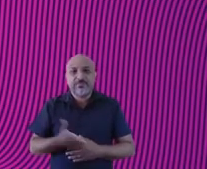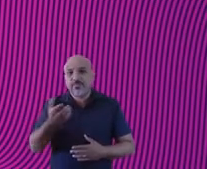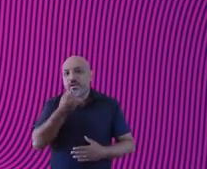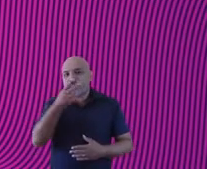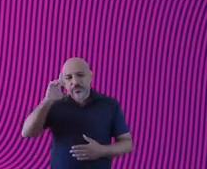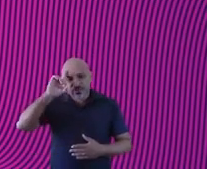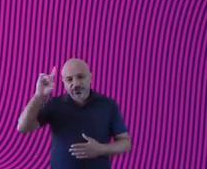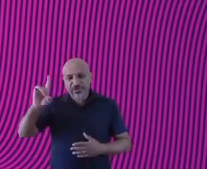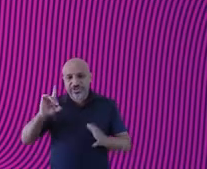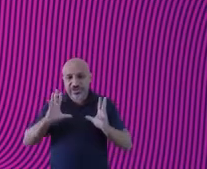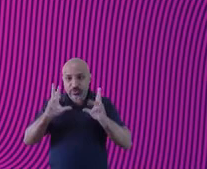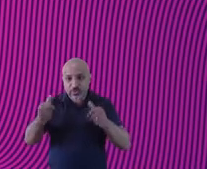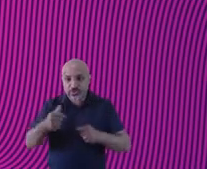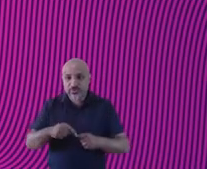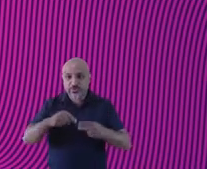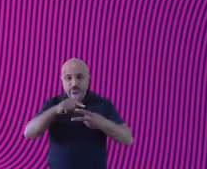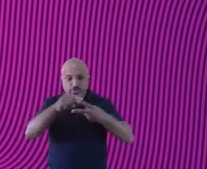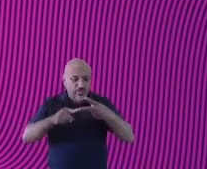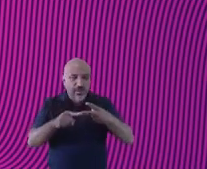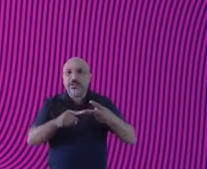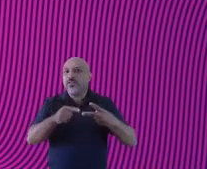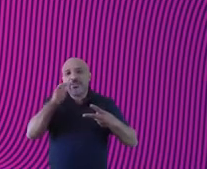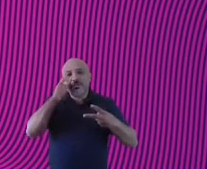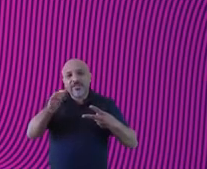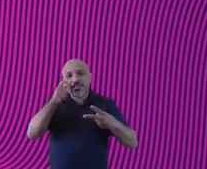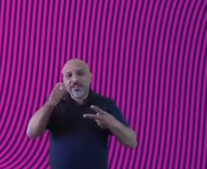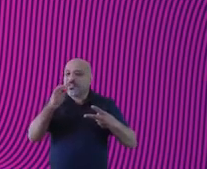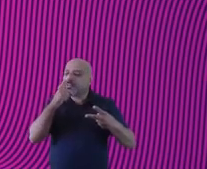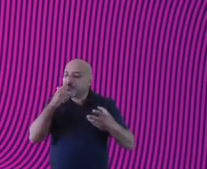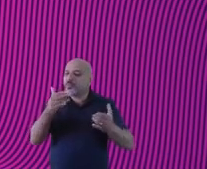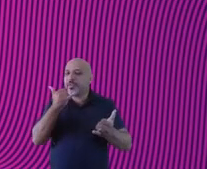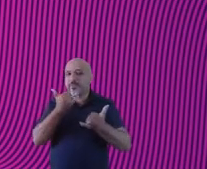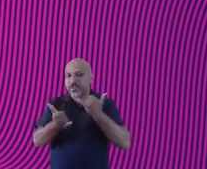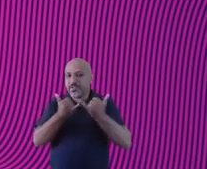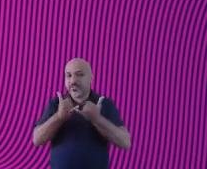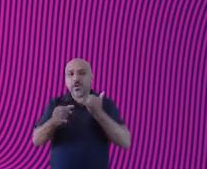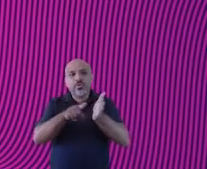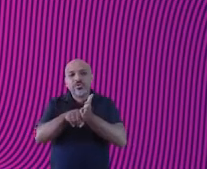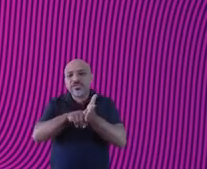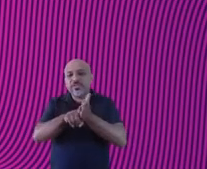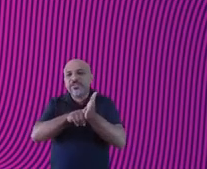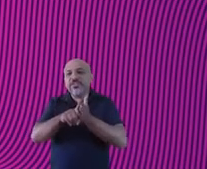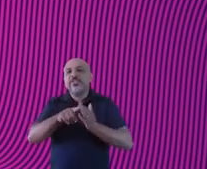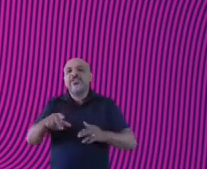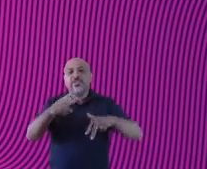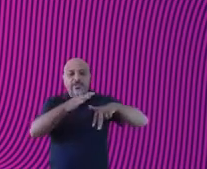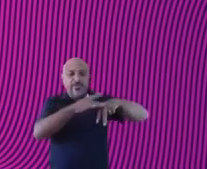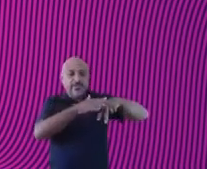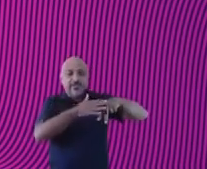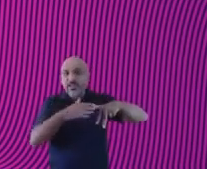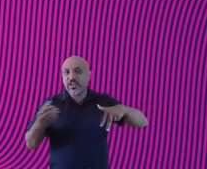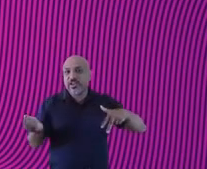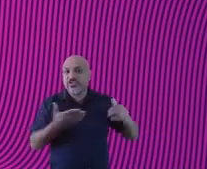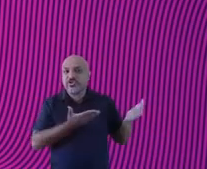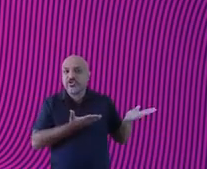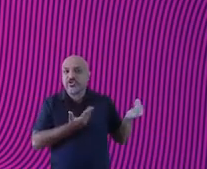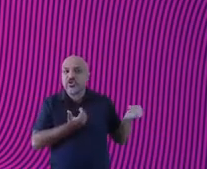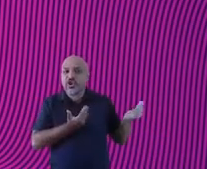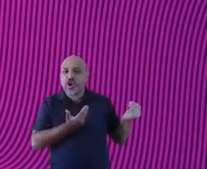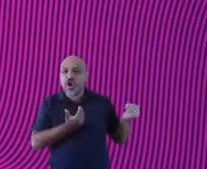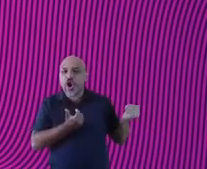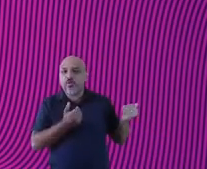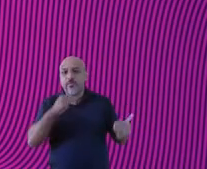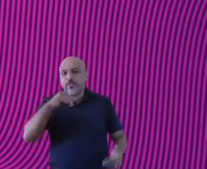aí. São dois casos bastante interessantes, até parecidos, né? São diagnósticos de pacientes bem jovens aí com mieloma um